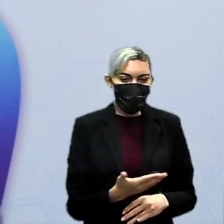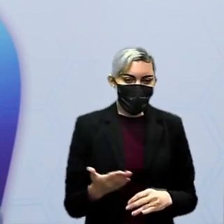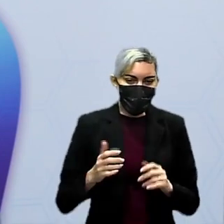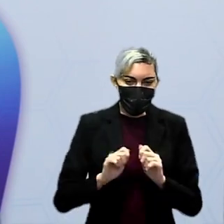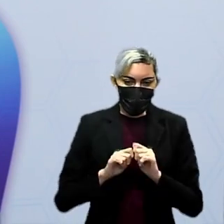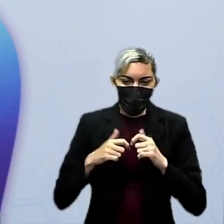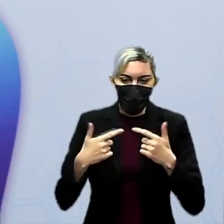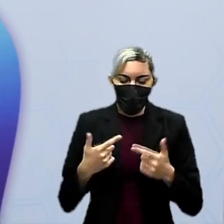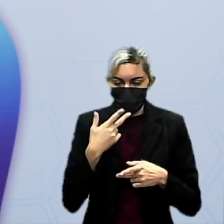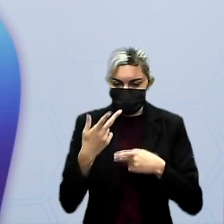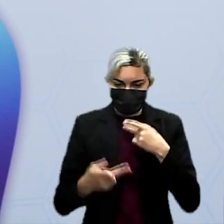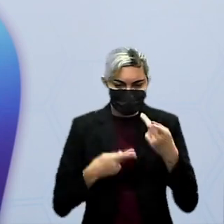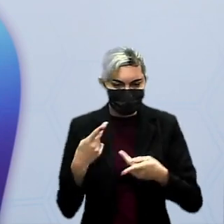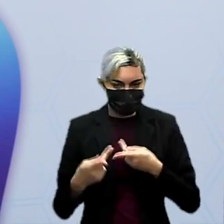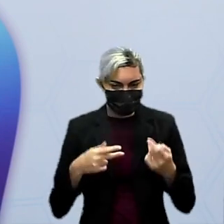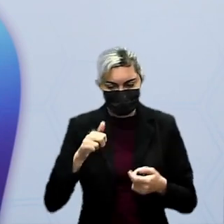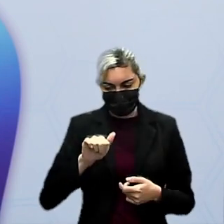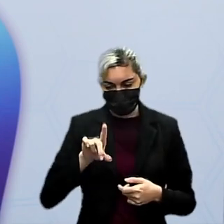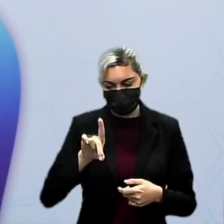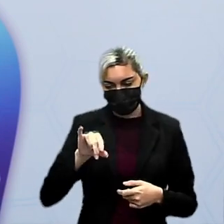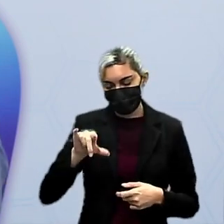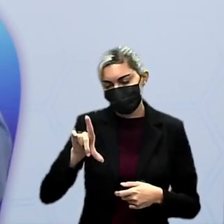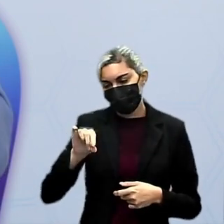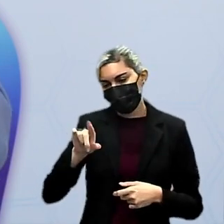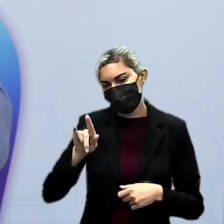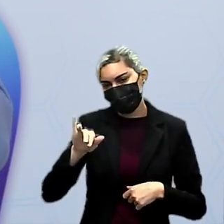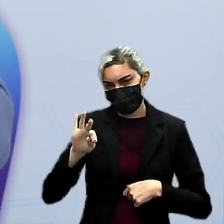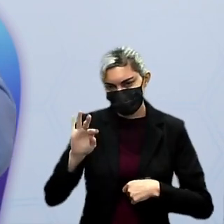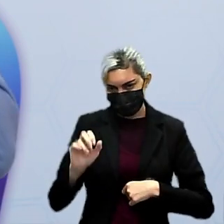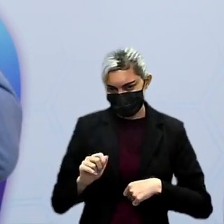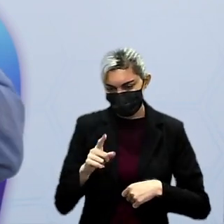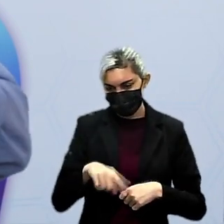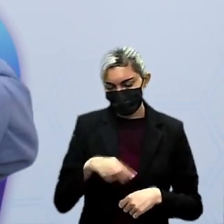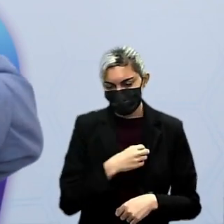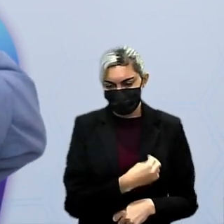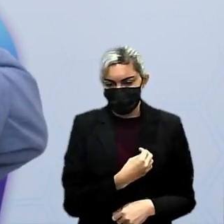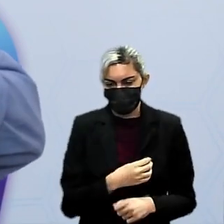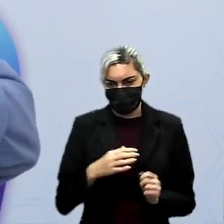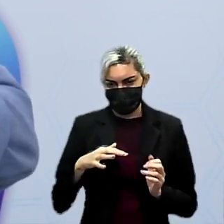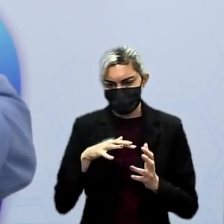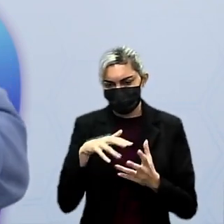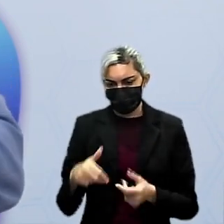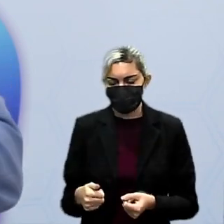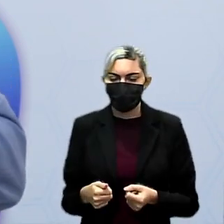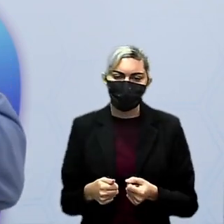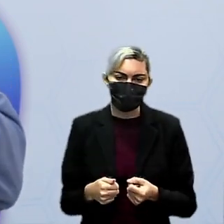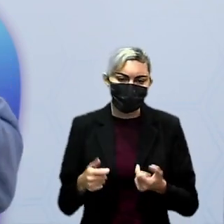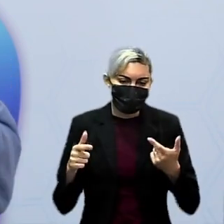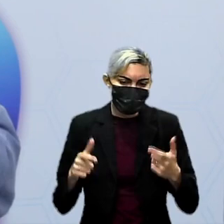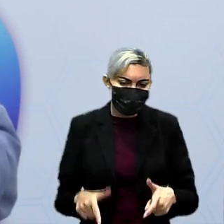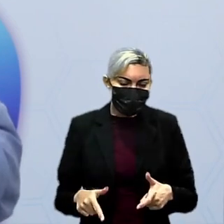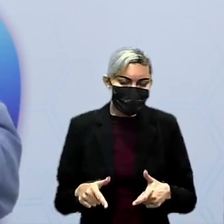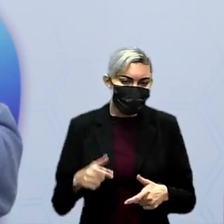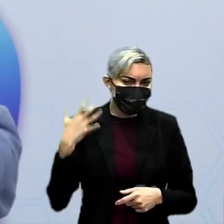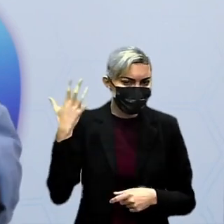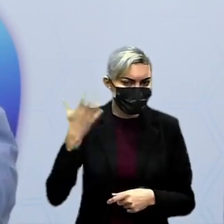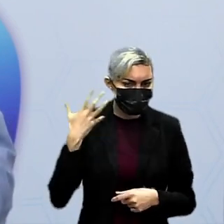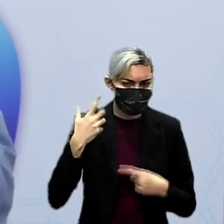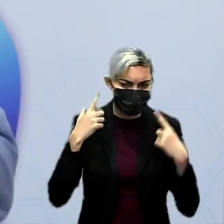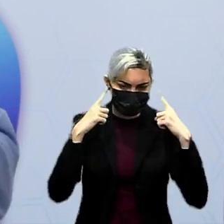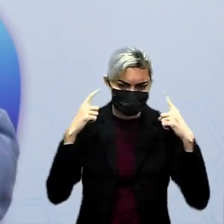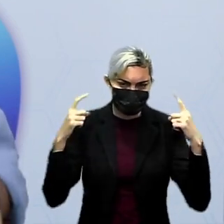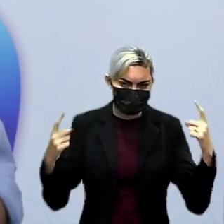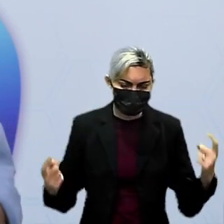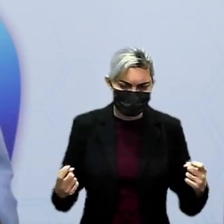claro, a gente está falando aqui do audiologista porque nós vivemos em um mundo onde o som, o barulho,